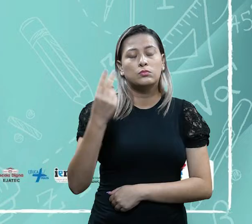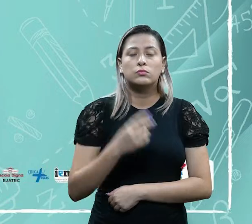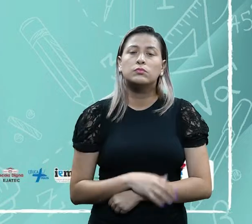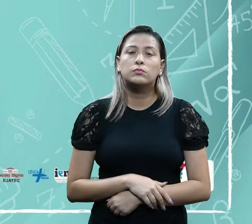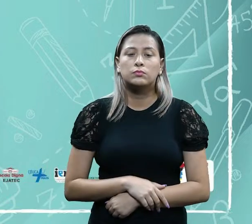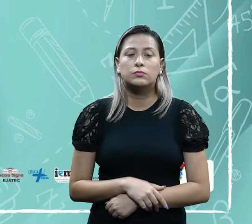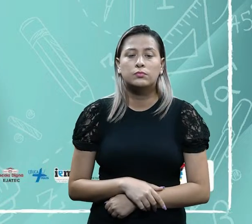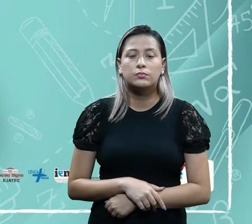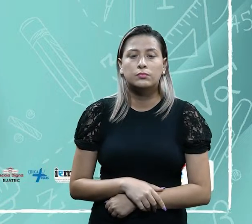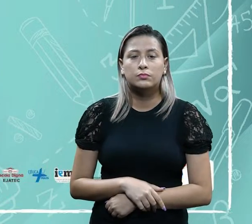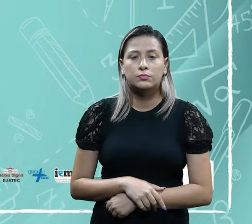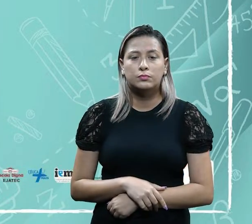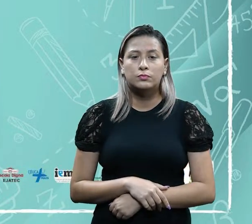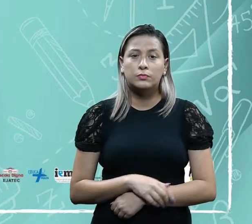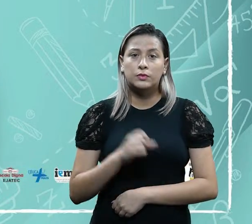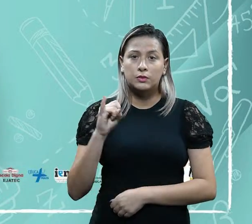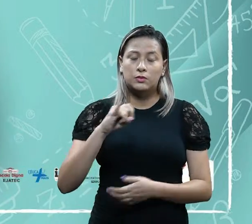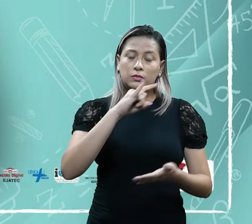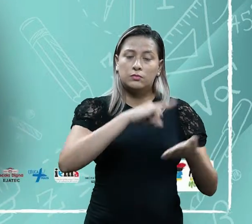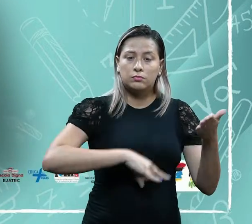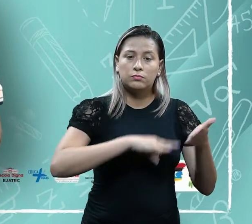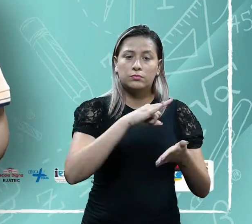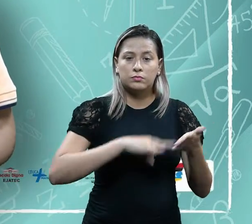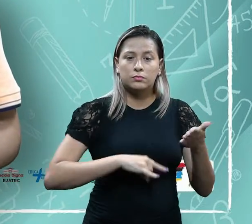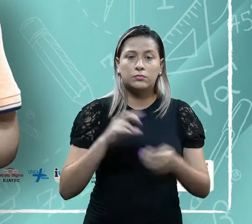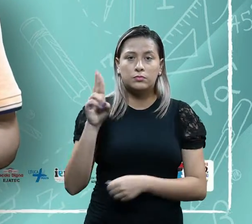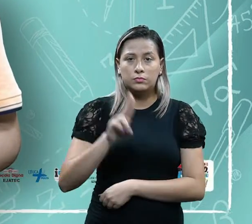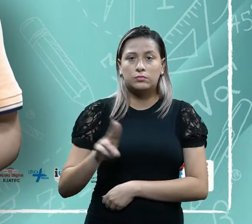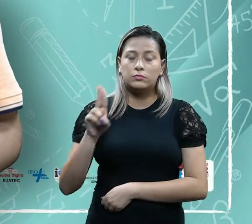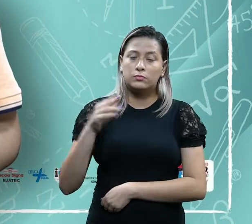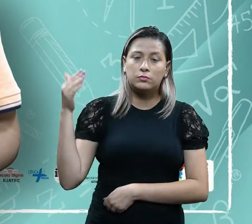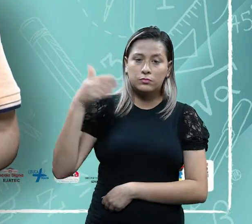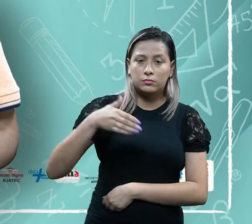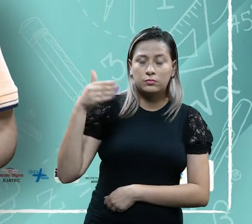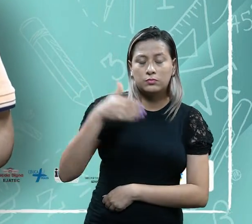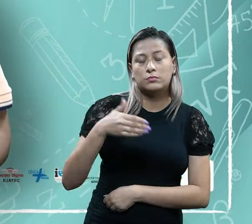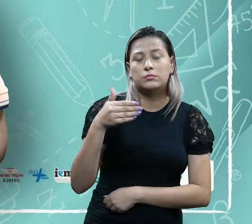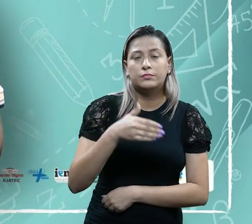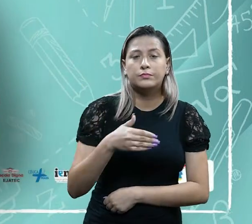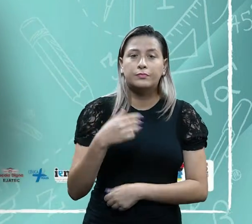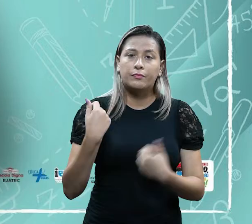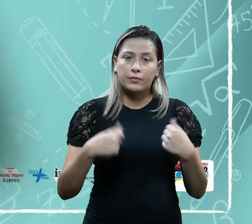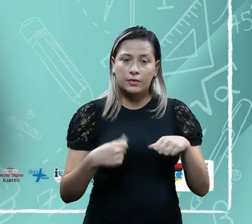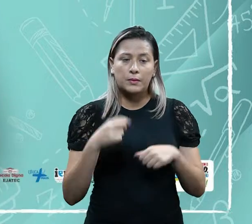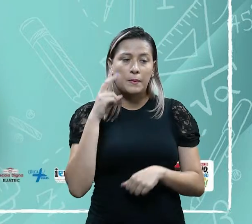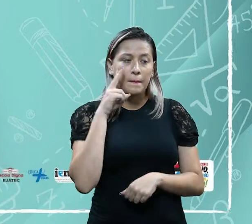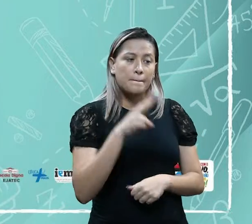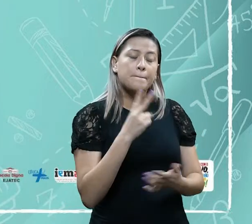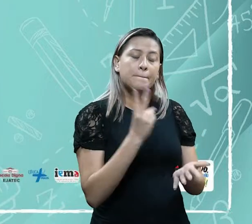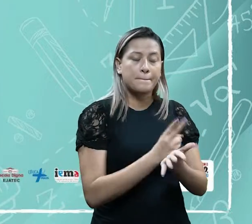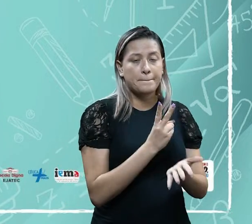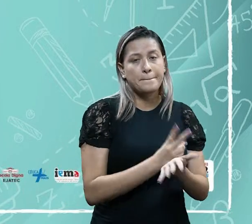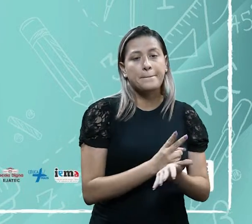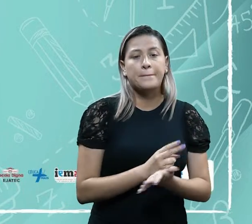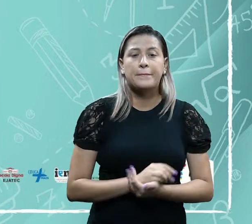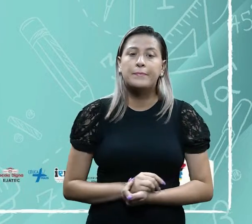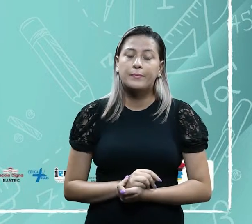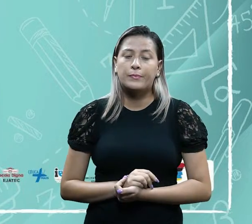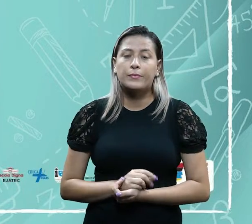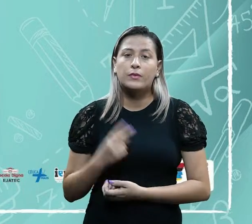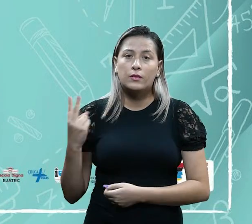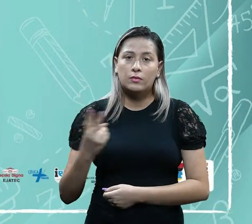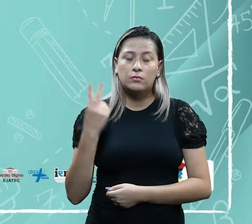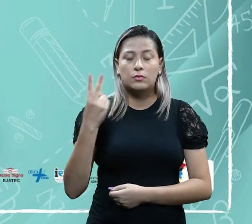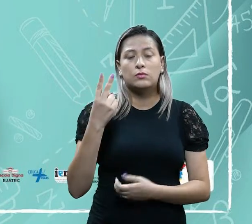valor secundário. Se aquele arquivo eu utilizo ele frequentemente, eu tenho que consultá-lo, né, com mais frequência,